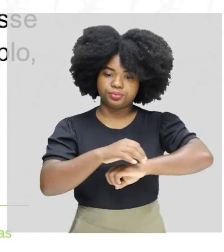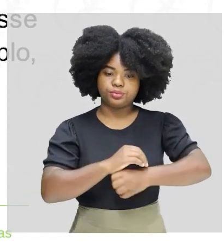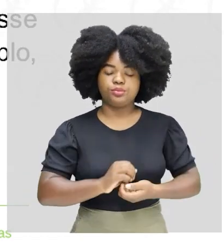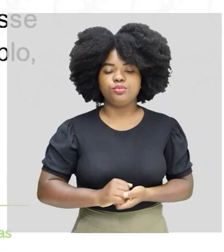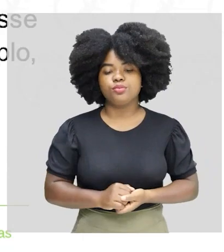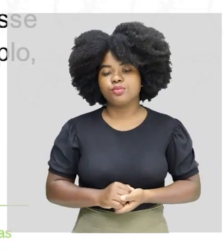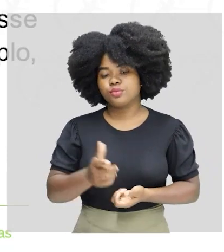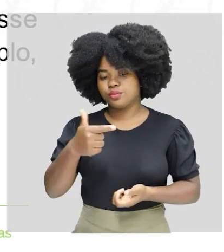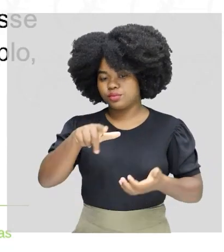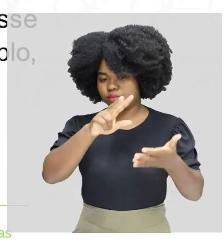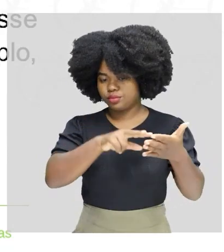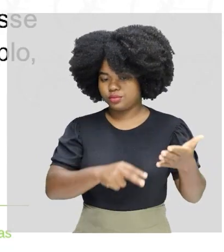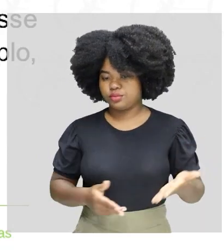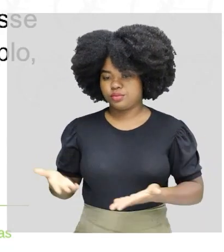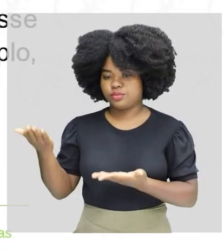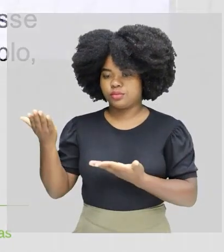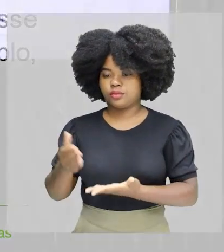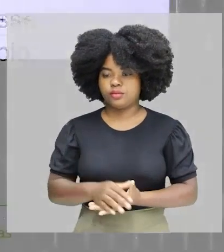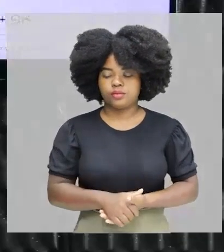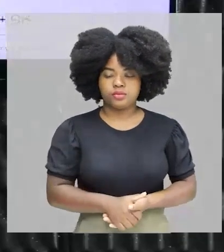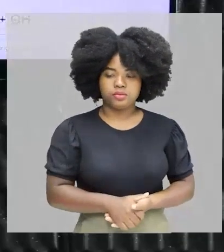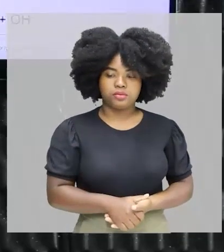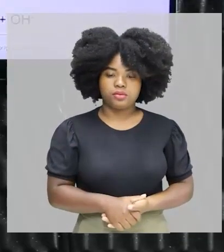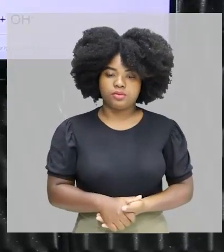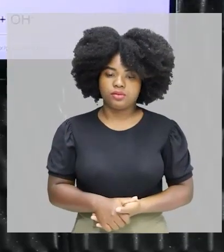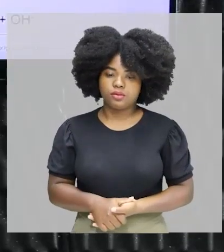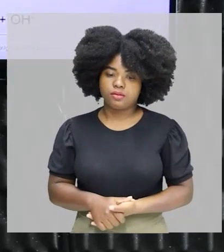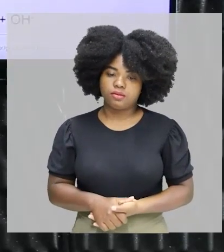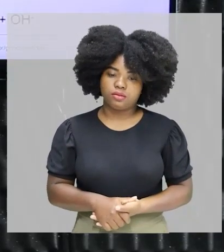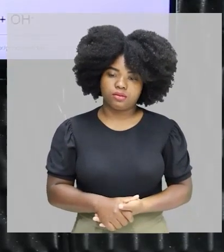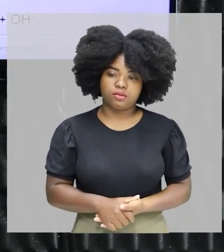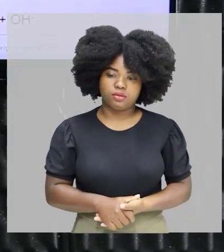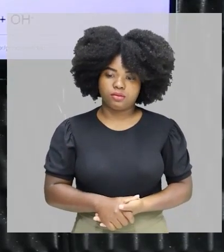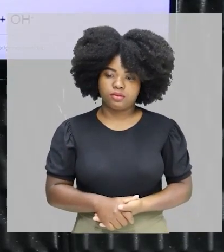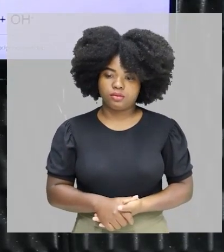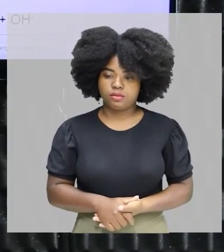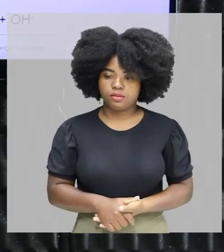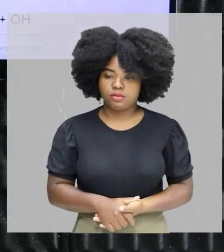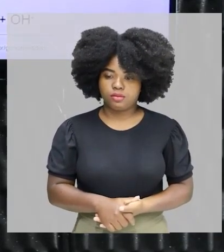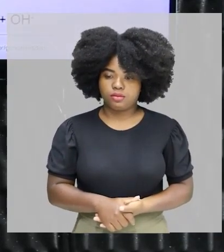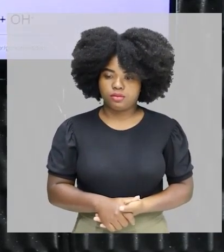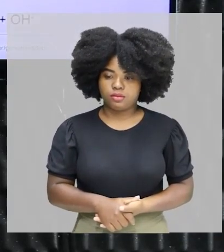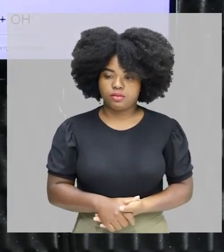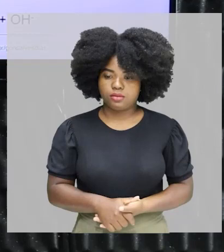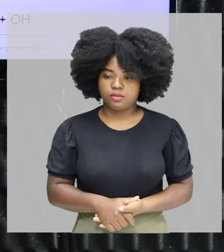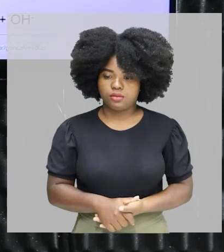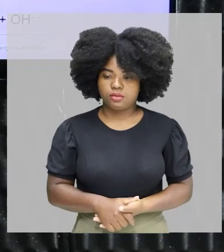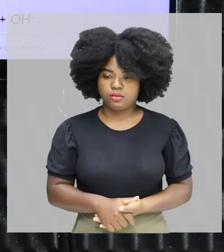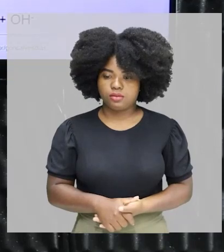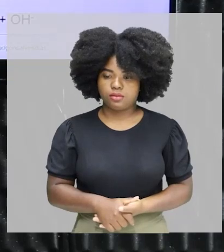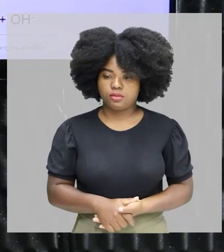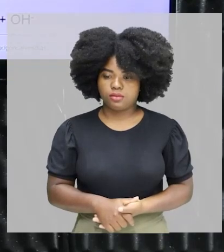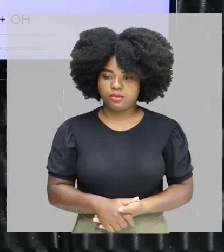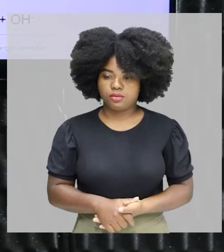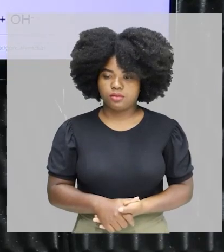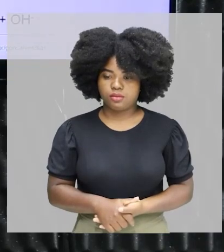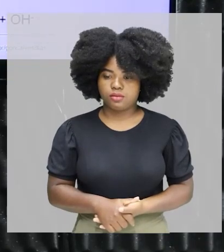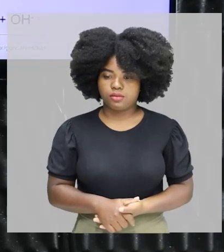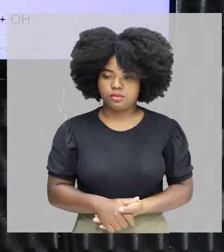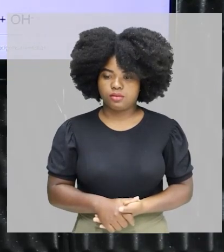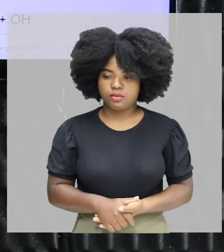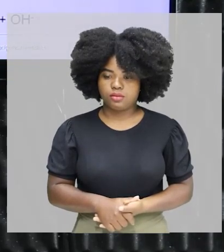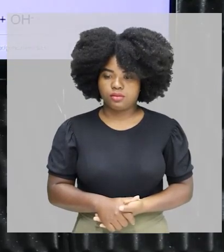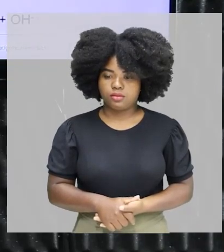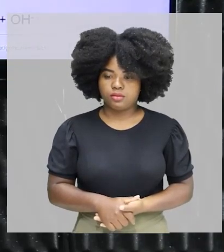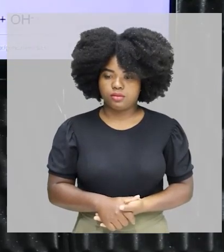Em solução, os ânions do sabão podem hidrolisar a água e, desse modo, formar o